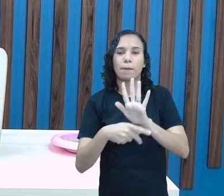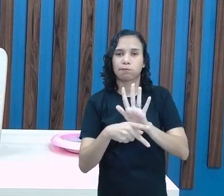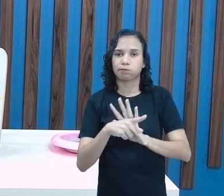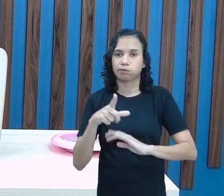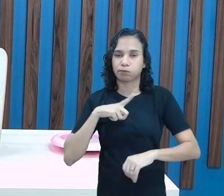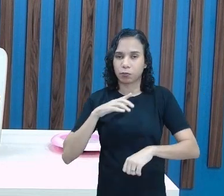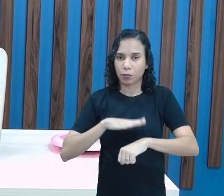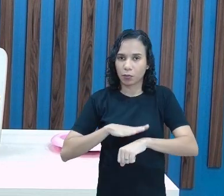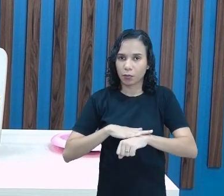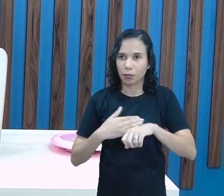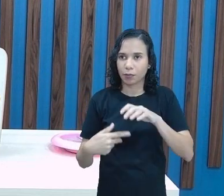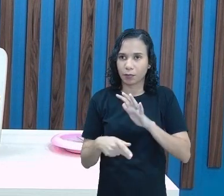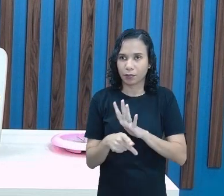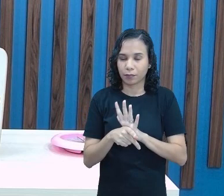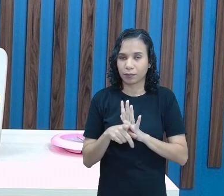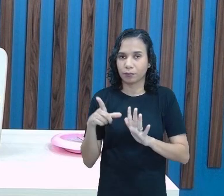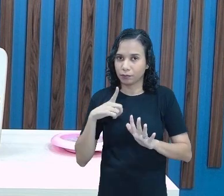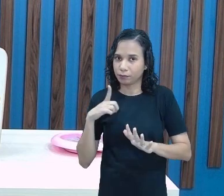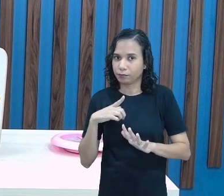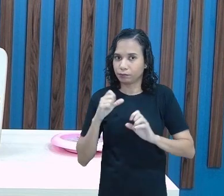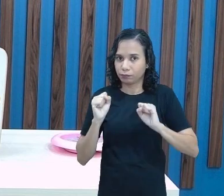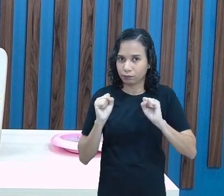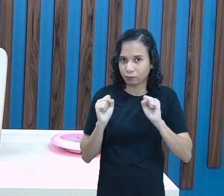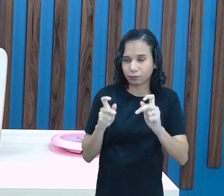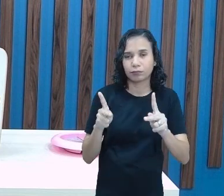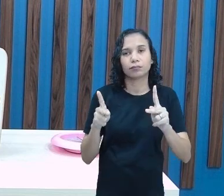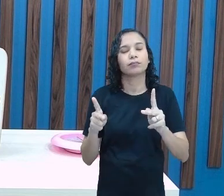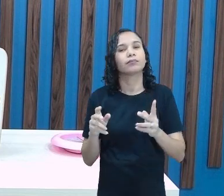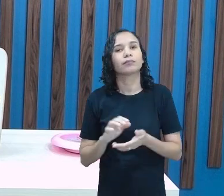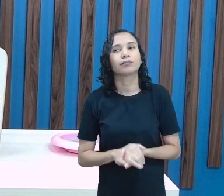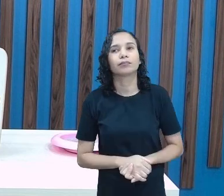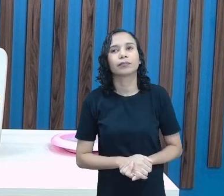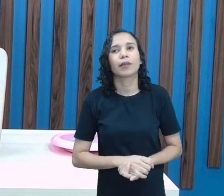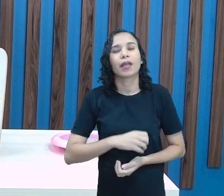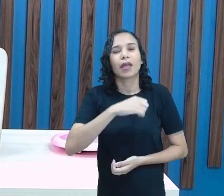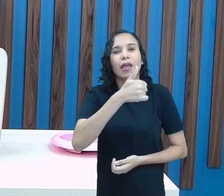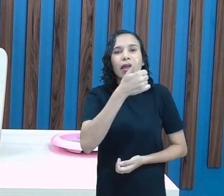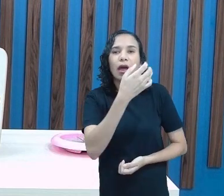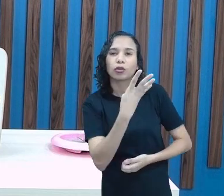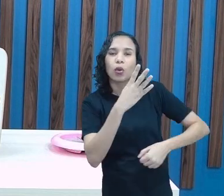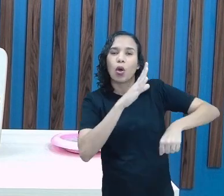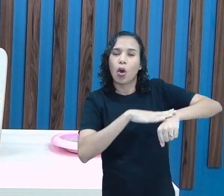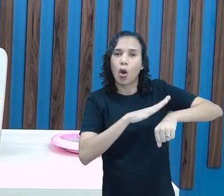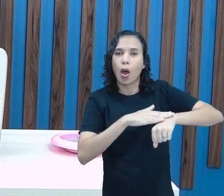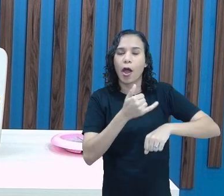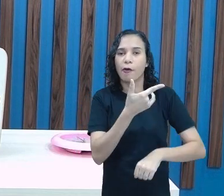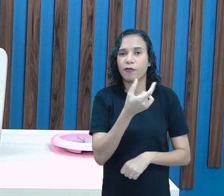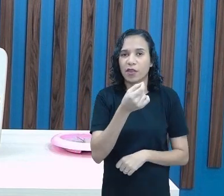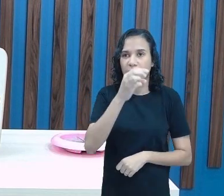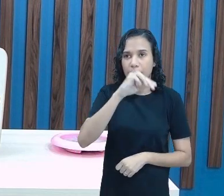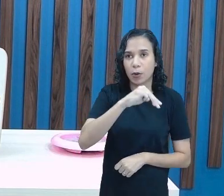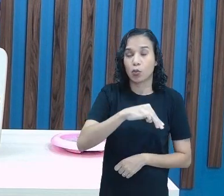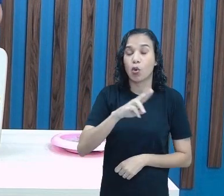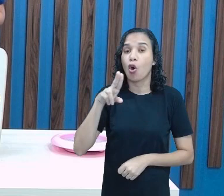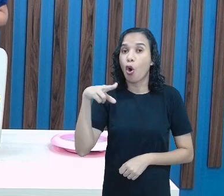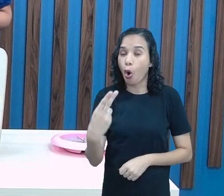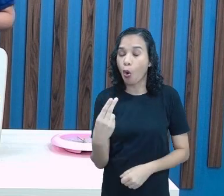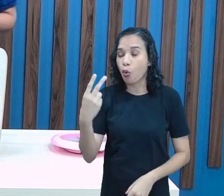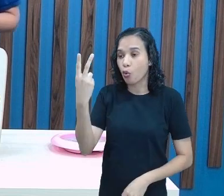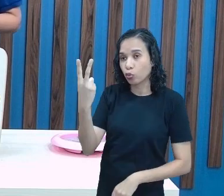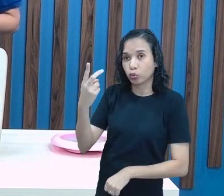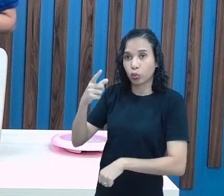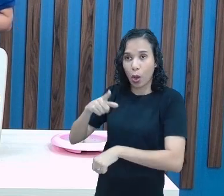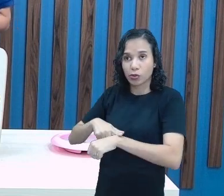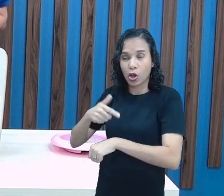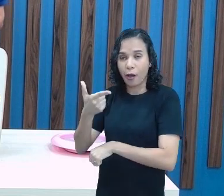no relógio digital. 14 horas e 20 minutos ou 2